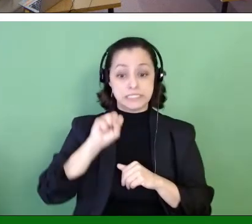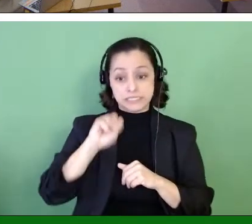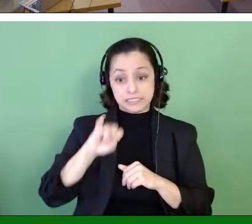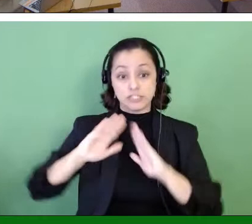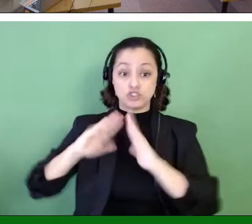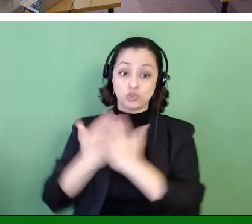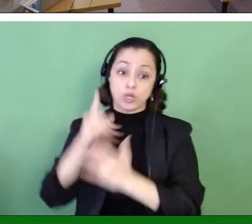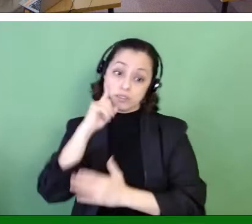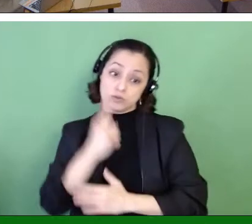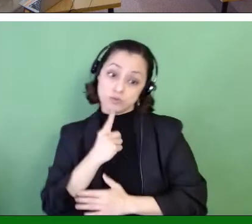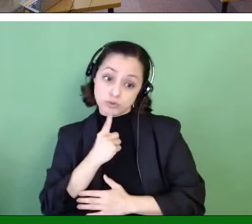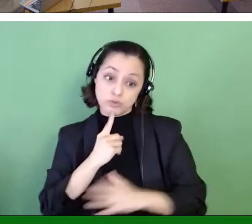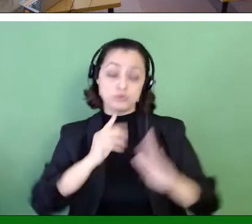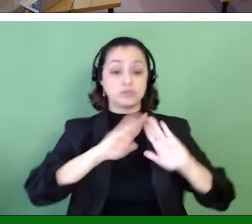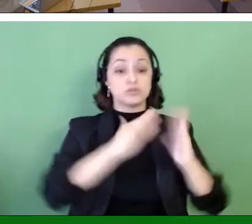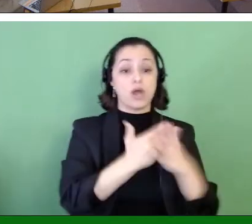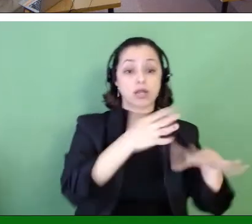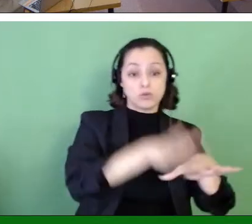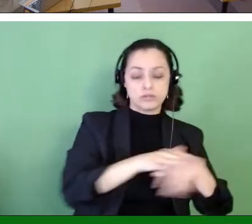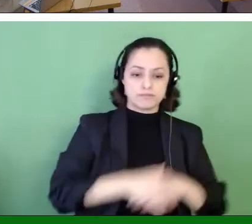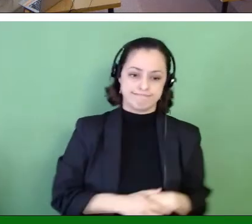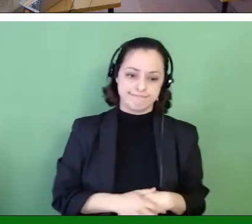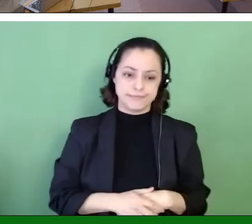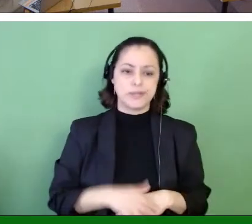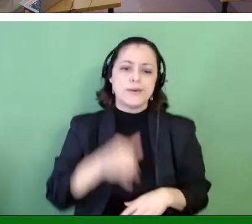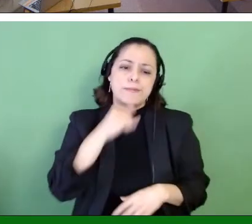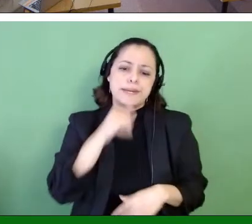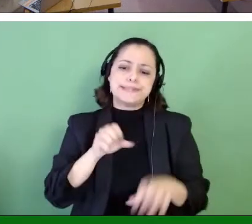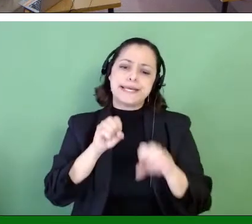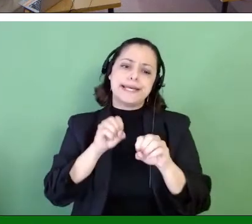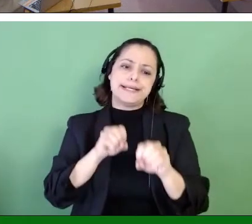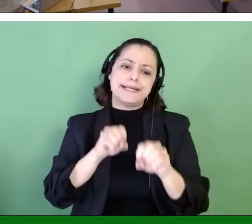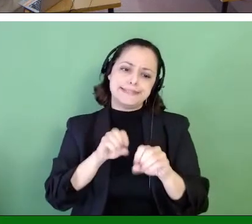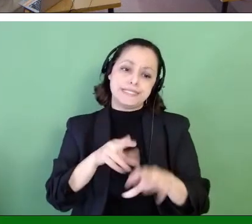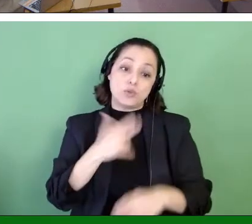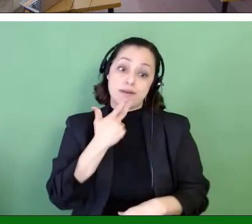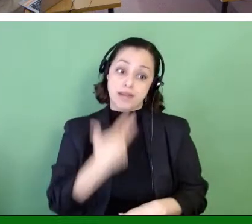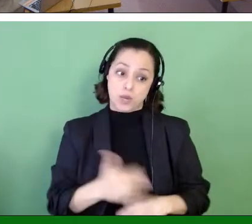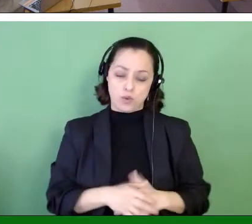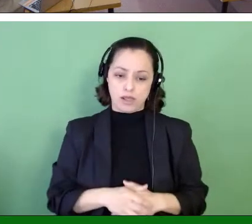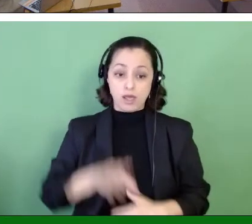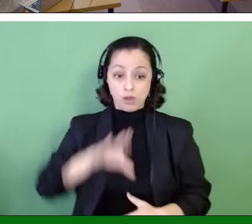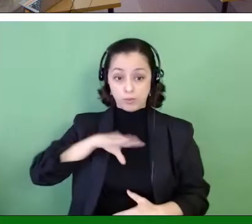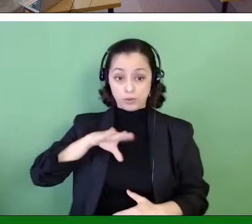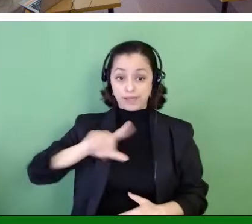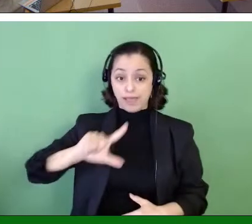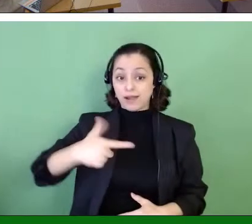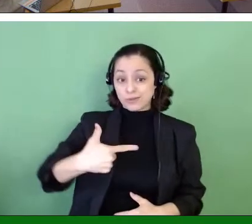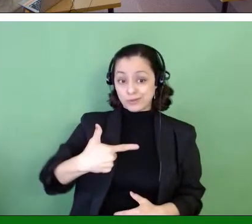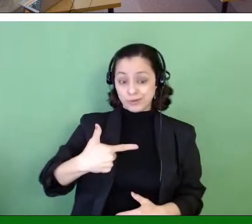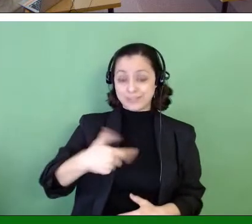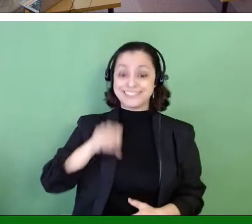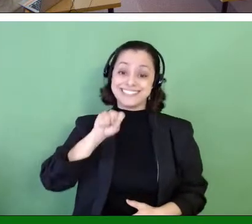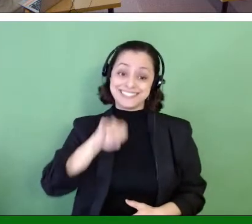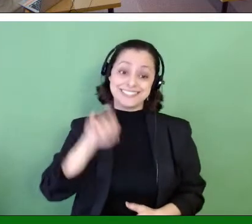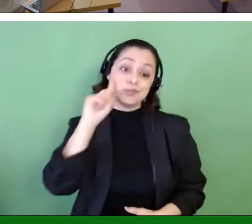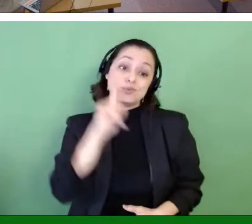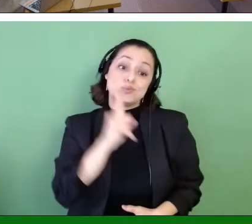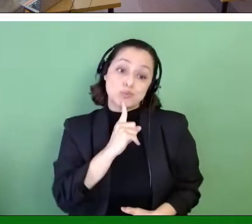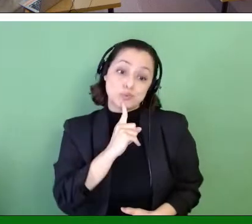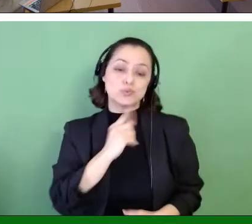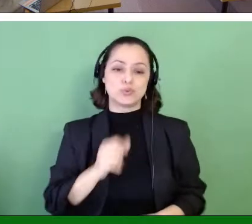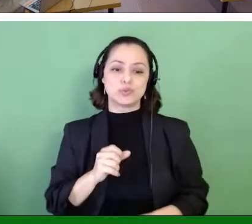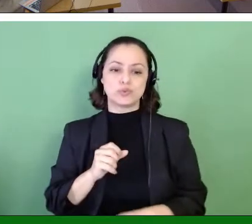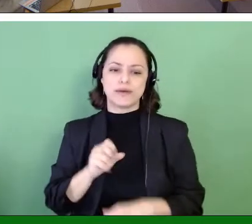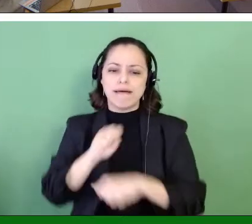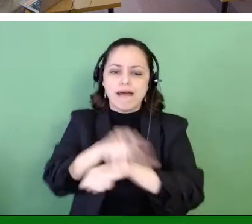exemplo, o surdo tem a língua portuguesa como uma segunda língua. Então, se eu coloco esse surdo, que às vezes ele chega na escola com 7,